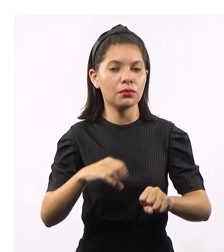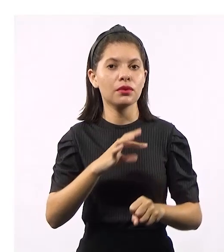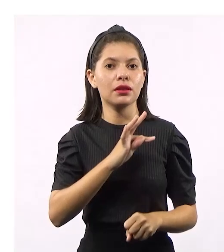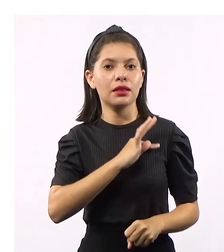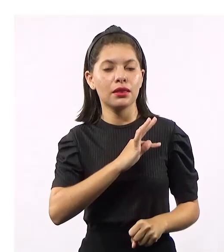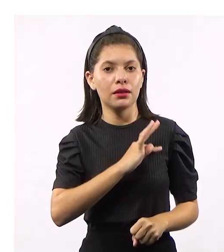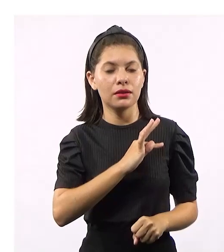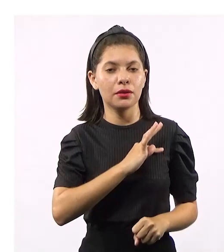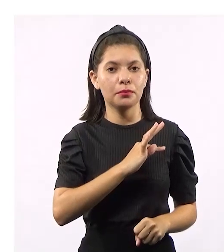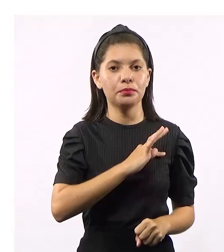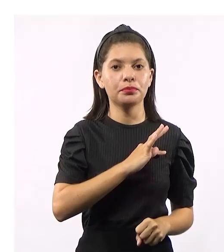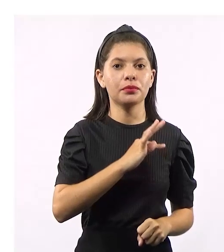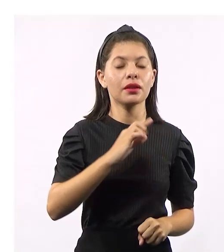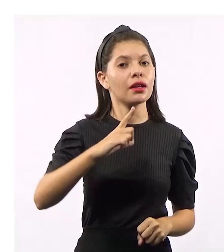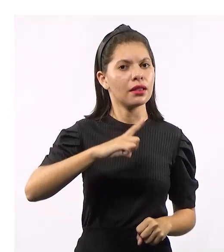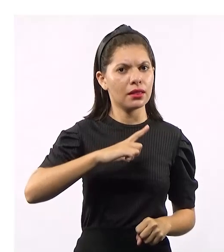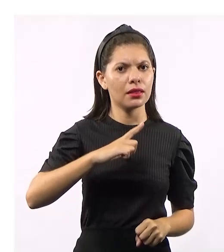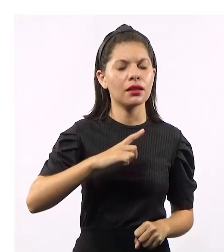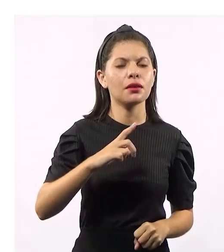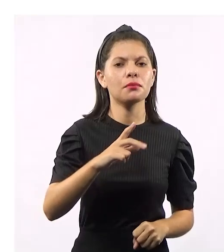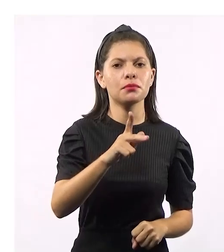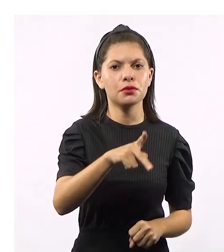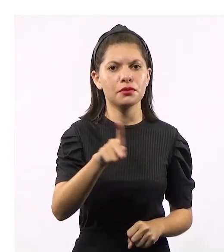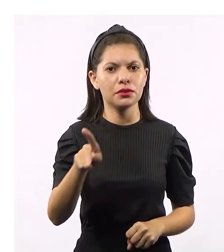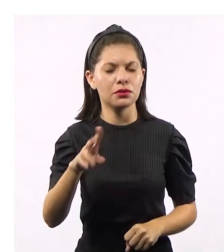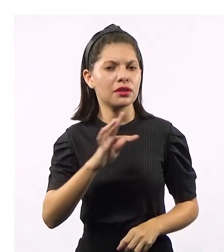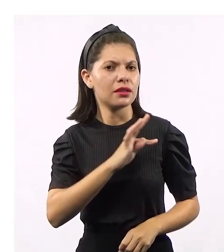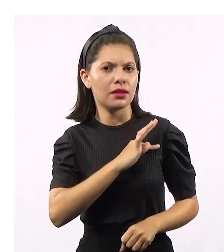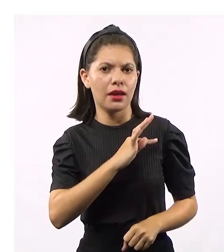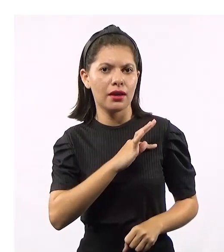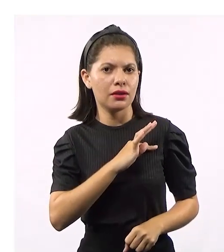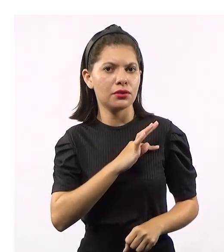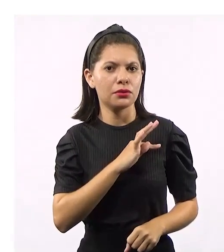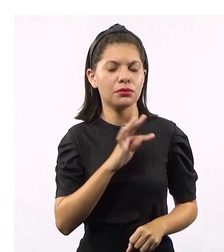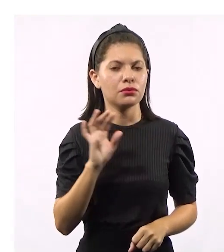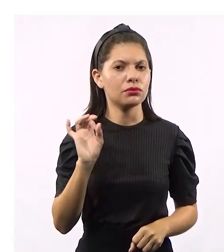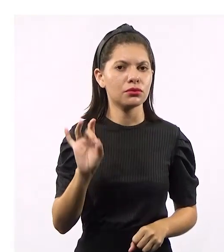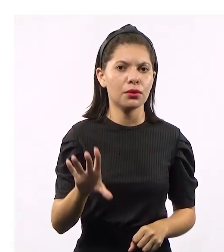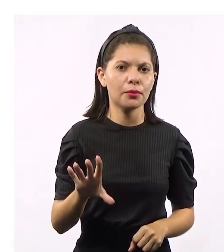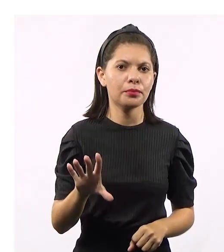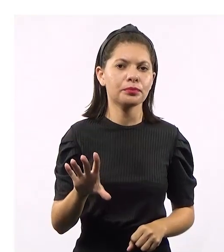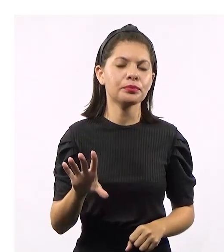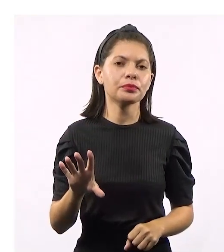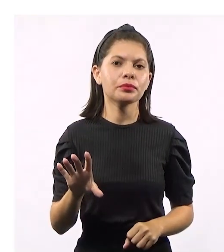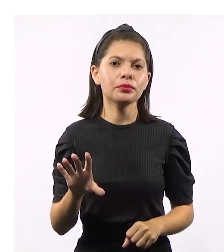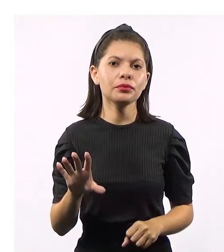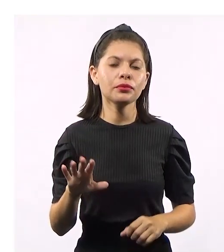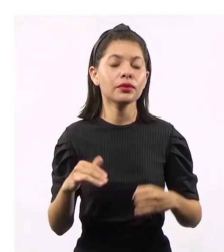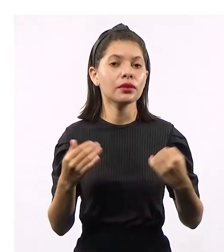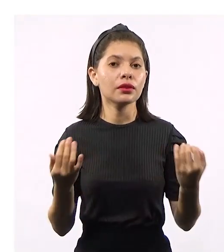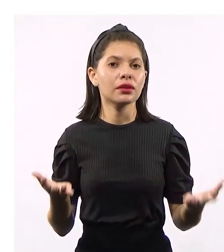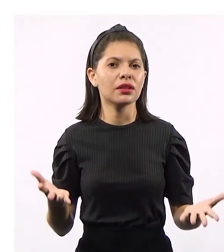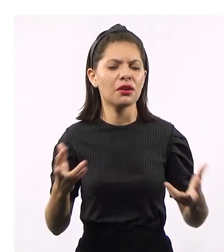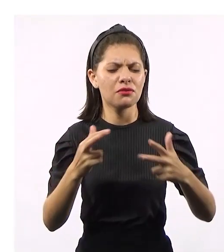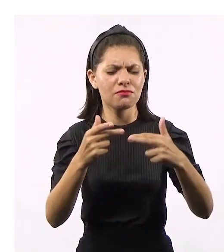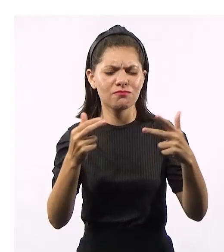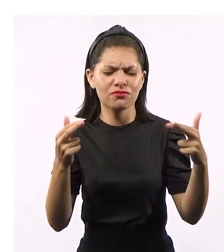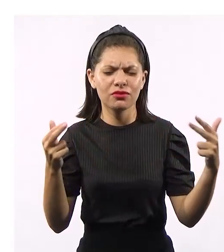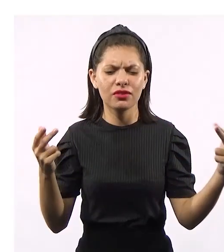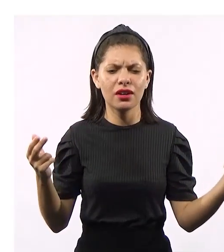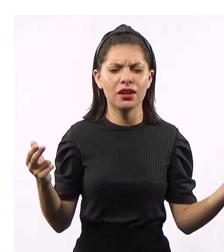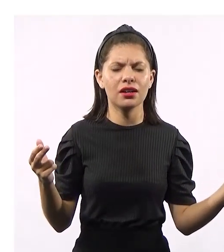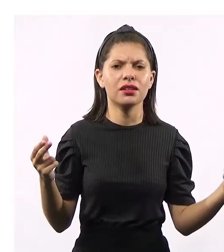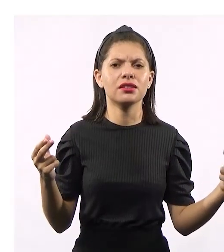que pode acontecer que ainda existam professores apenas com um nível técnico, nível médio de ensino técnico. Então eu vou dar um leque